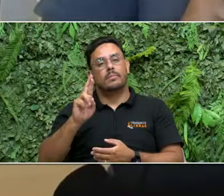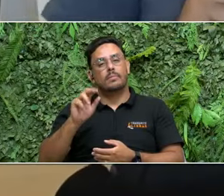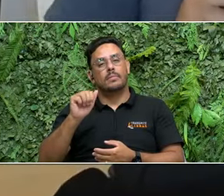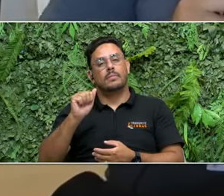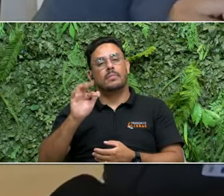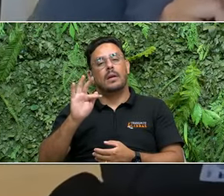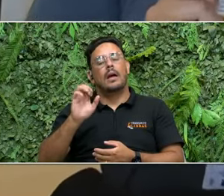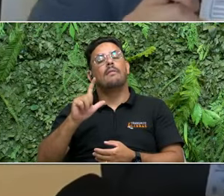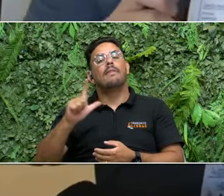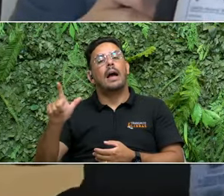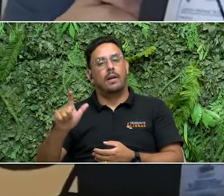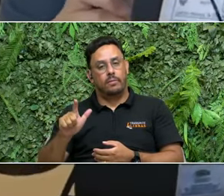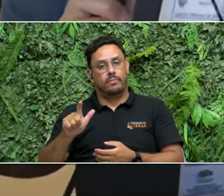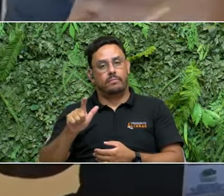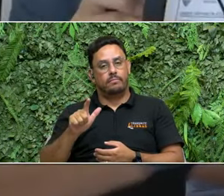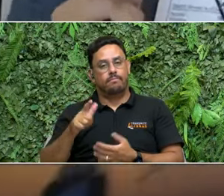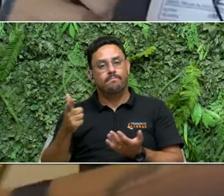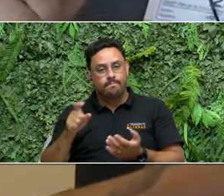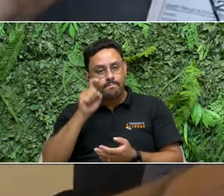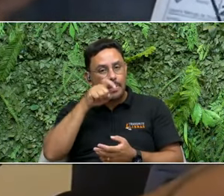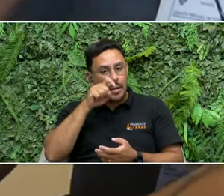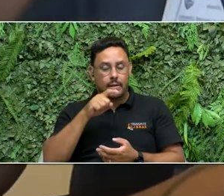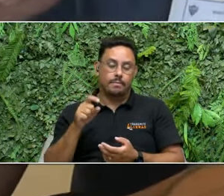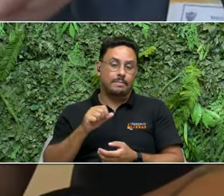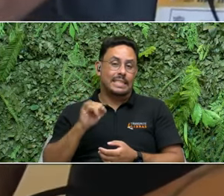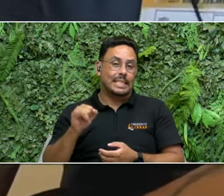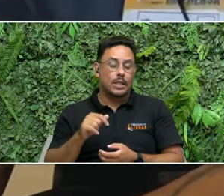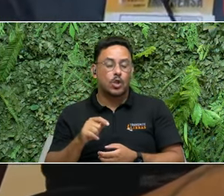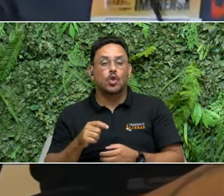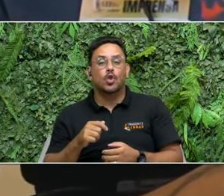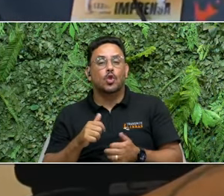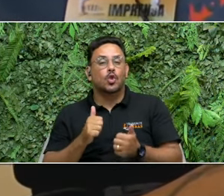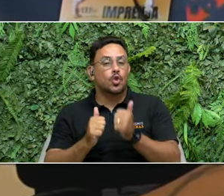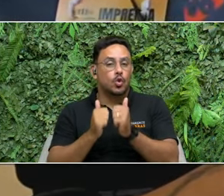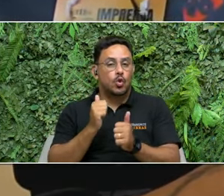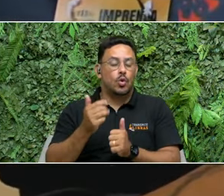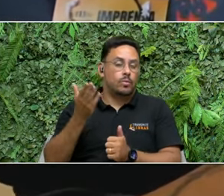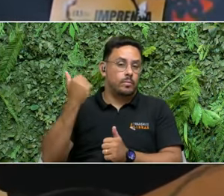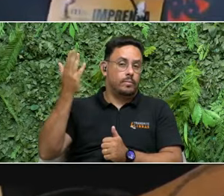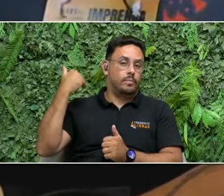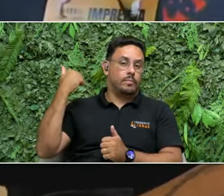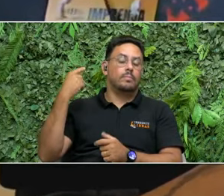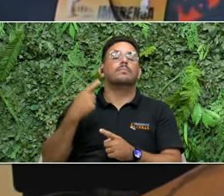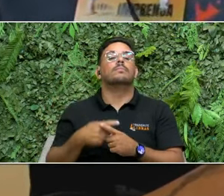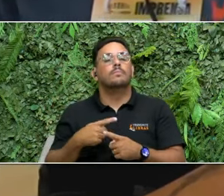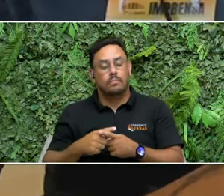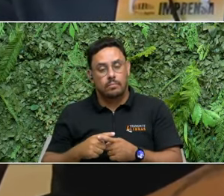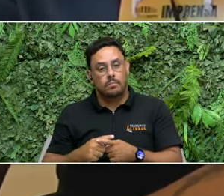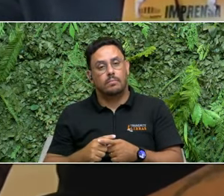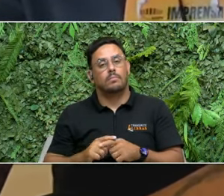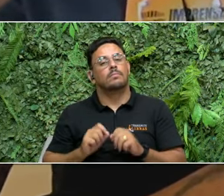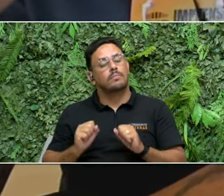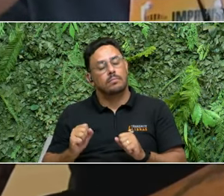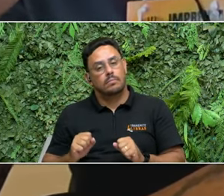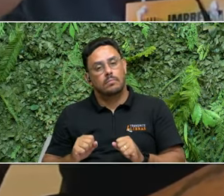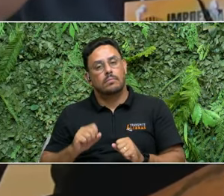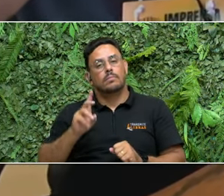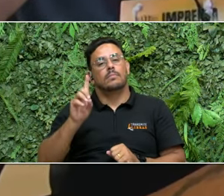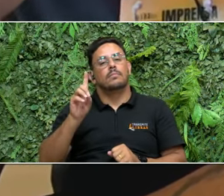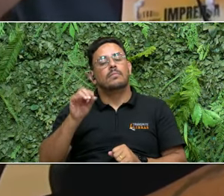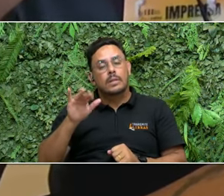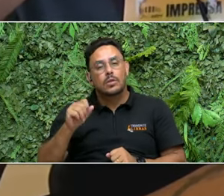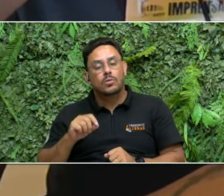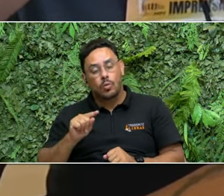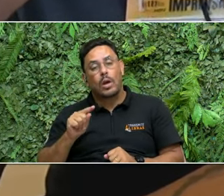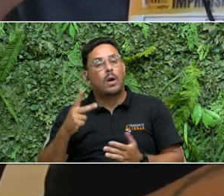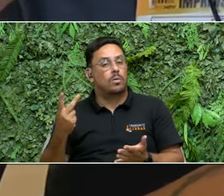O Papagaio se ele não jogou nas duas últimas partidas é porque no caso do dinen né É porque